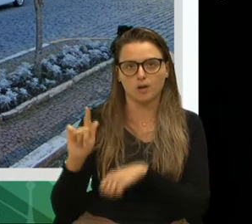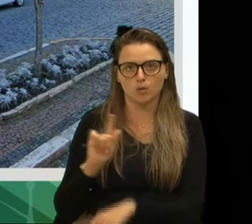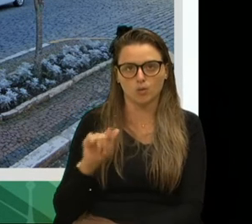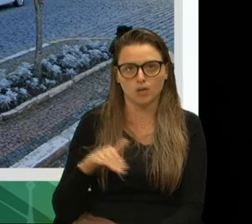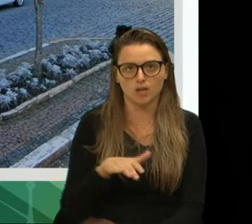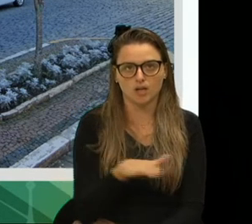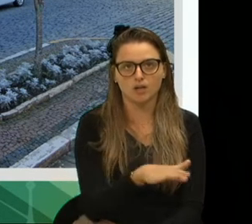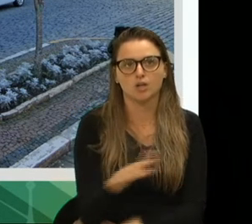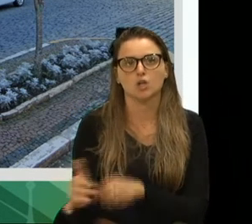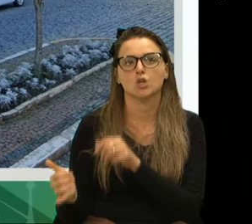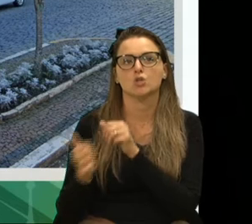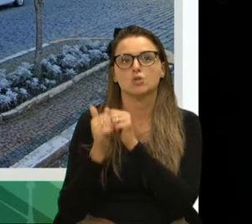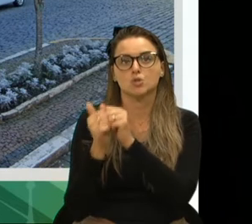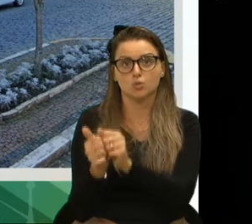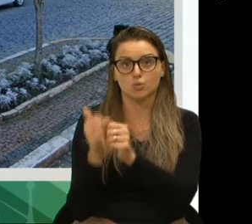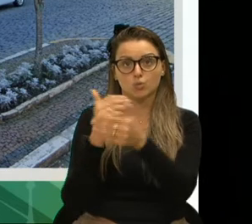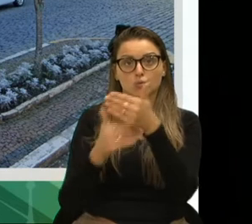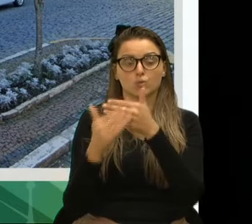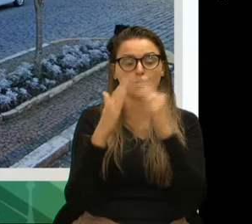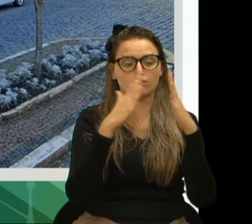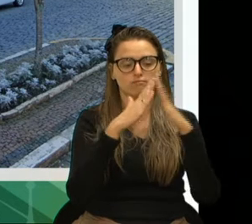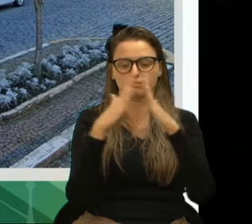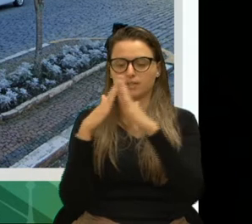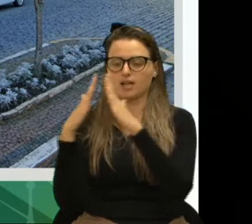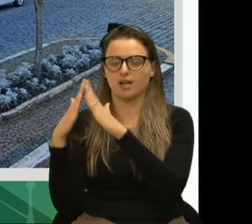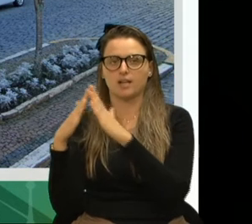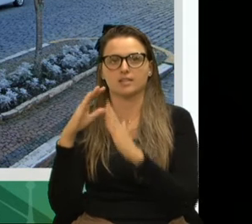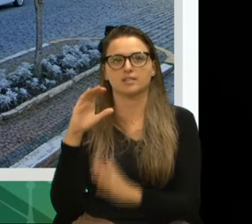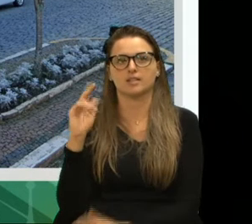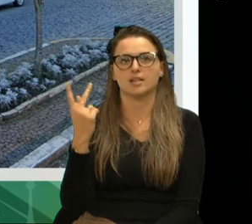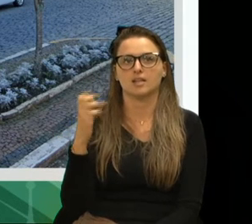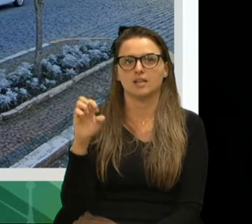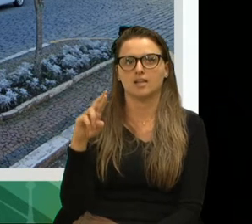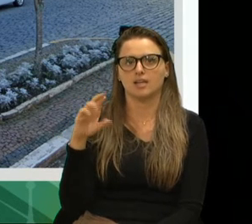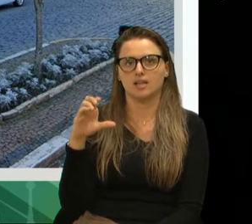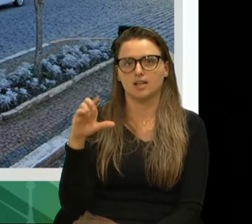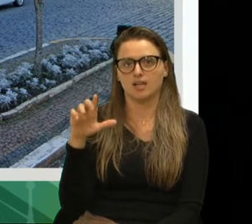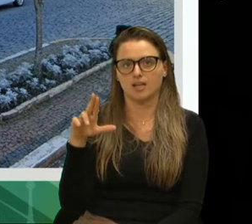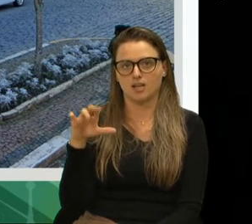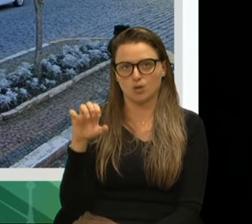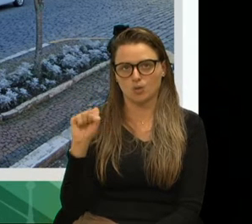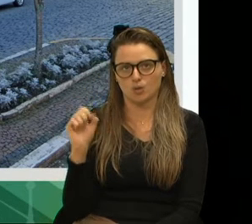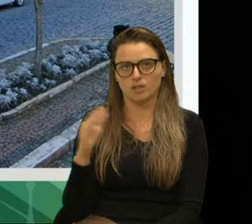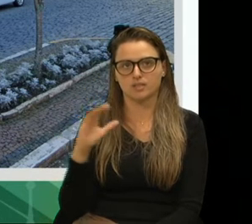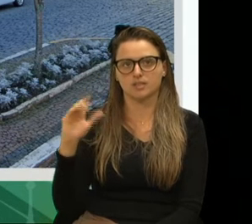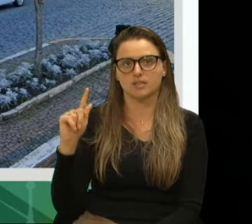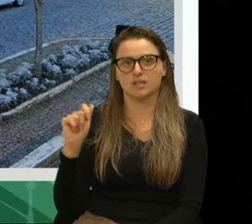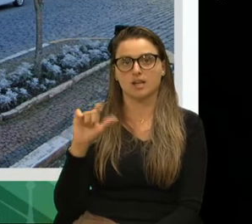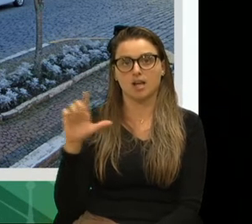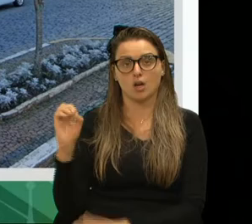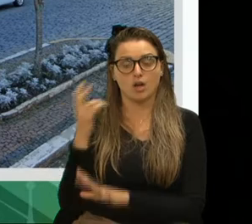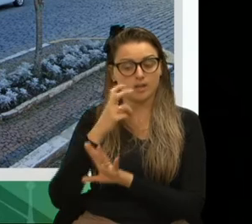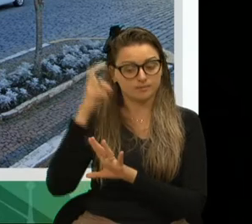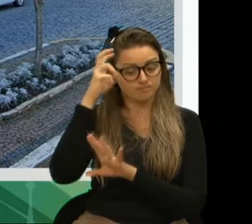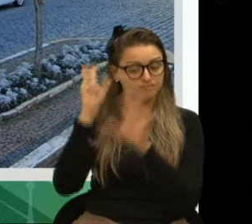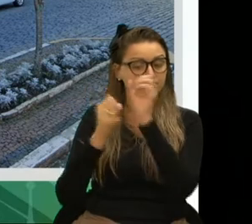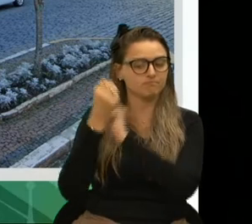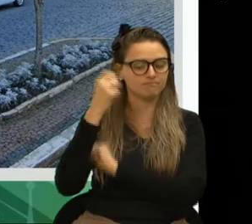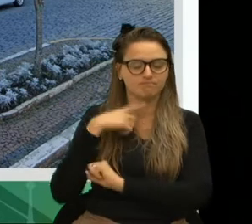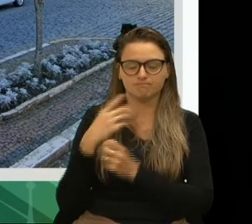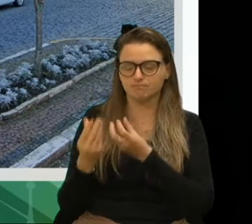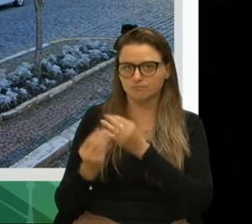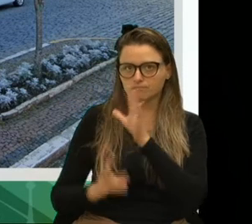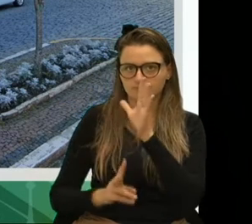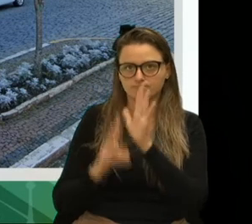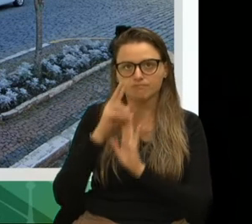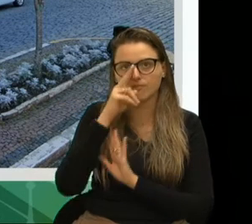juntamente com o conjunto de casas de Hércules Galó, que hoje abriga um instituto. Então, a cultura industrial ela é muito presente na nossa cidade